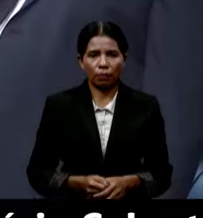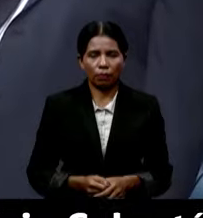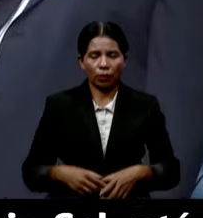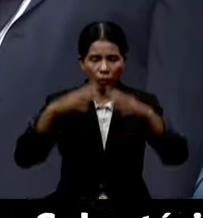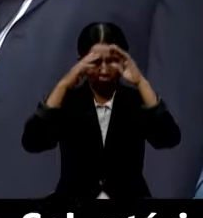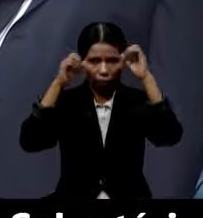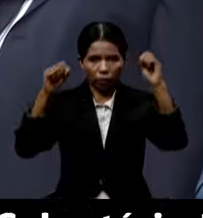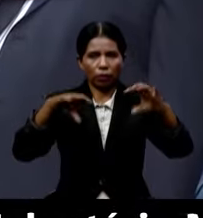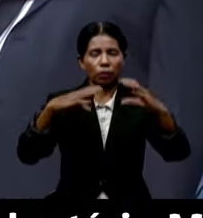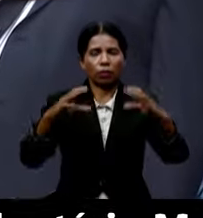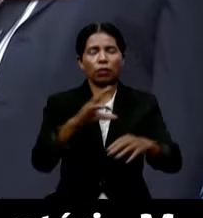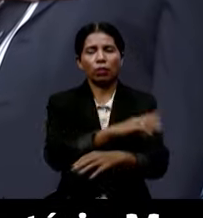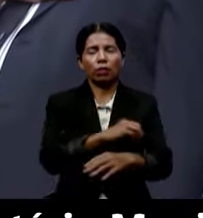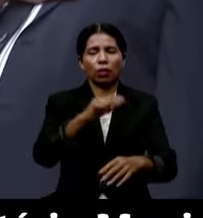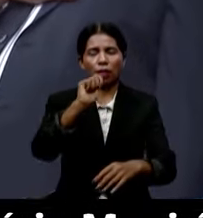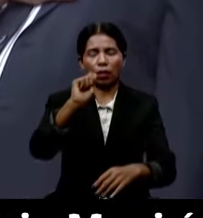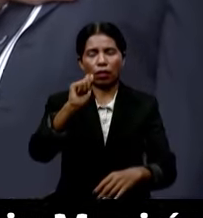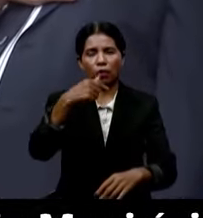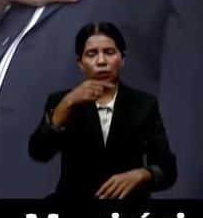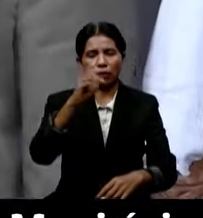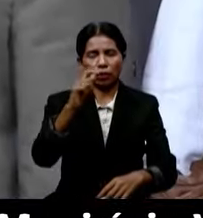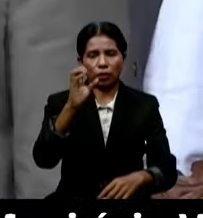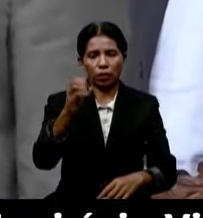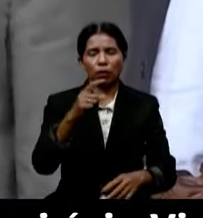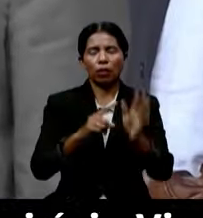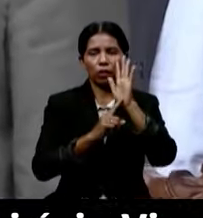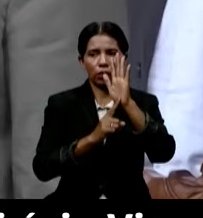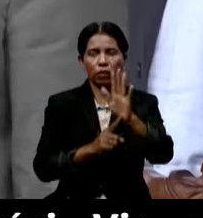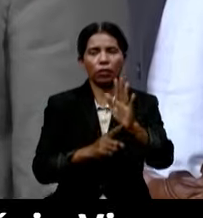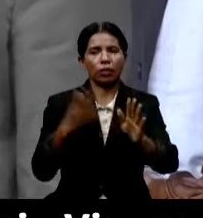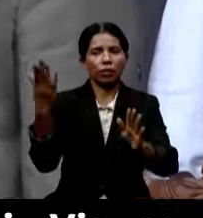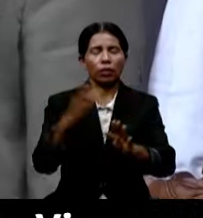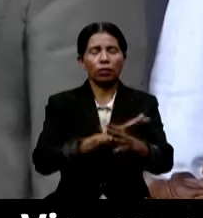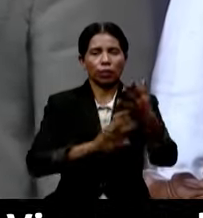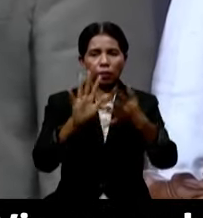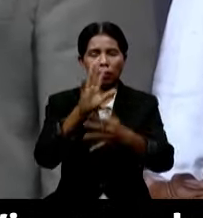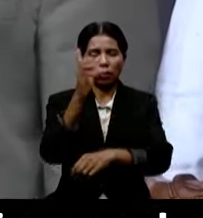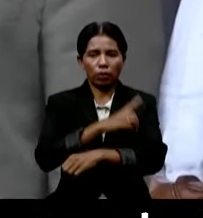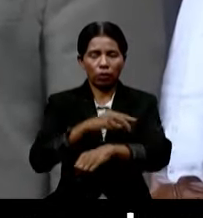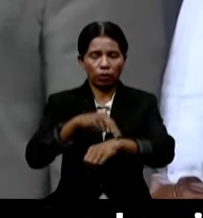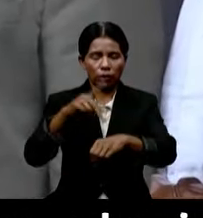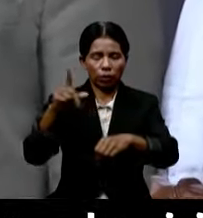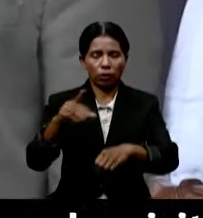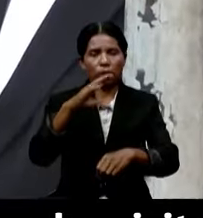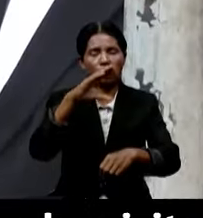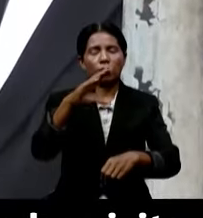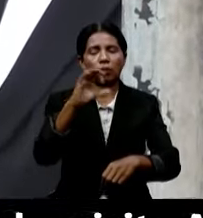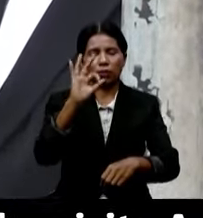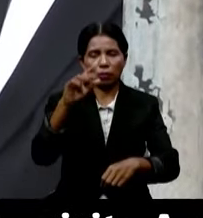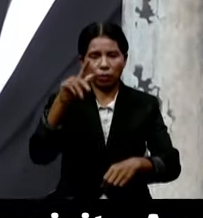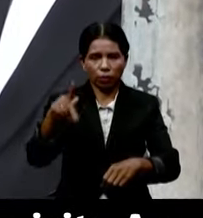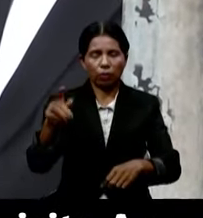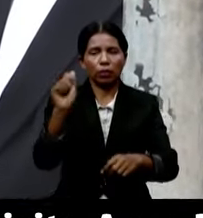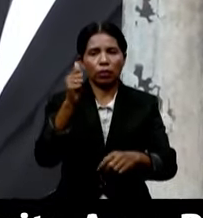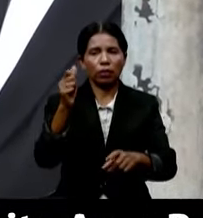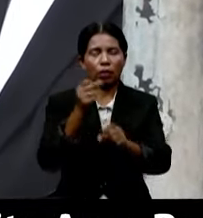Presidente da Comissão de Função Pública, Agostinho Letêncio de Deus, a tua questão, né? E a âmbito de comemoração do Lorong Nacional de Função Pública, Badala Salulu, Nebe Macalau